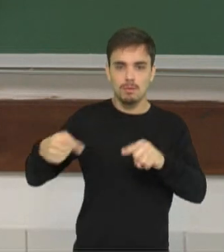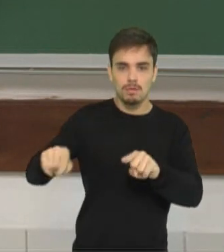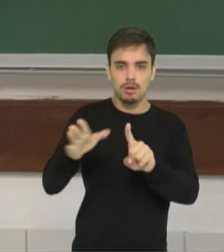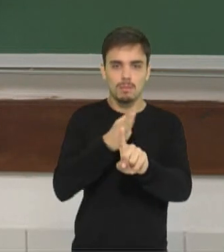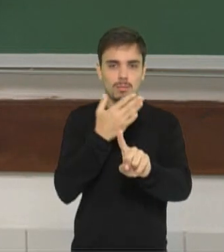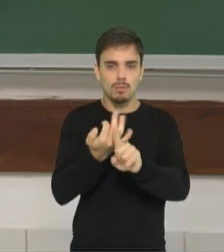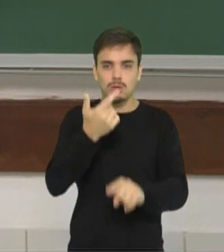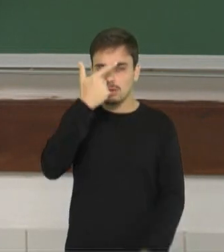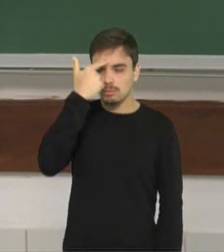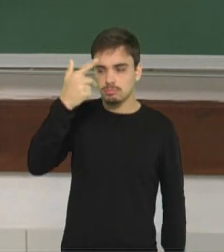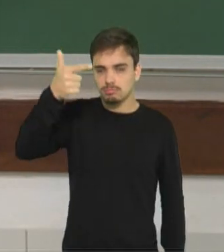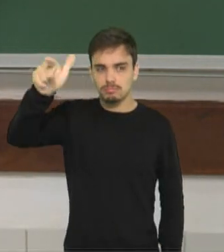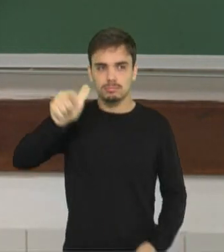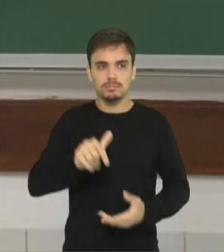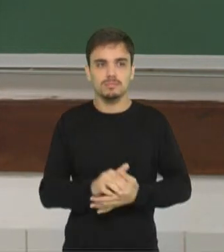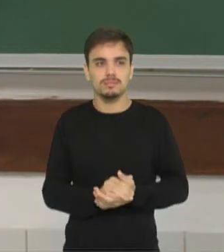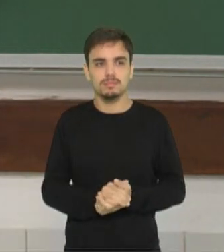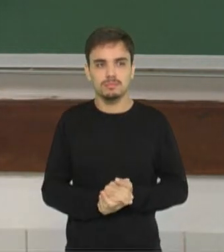pessoa.